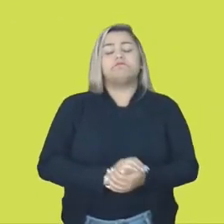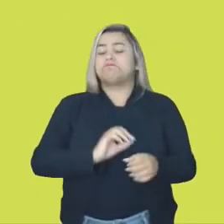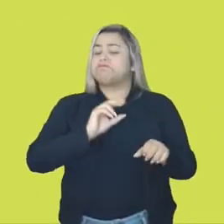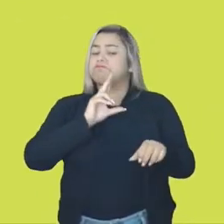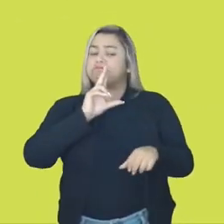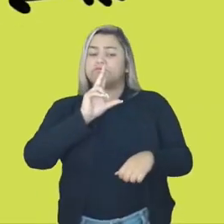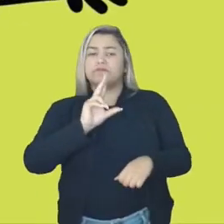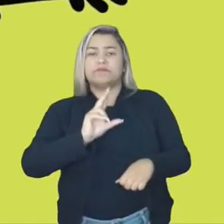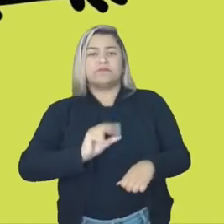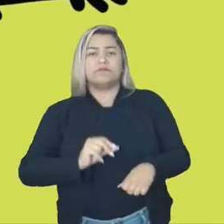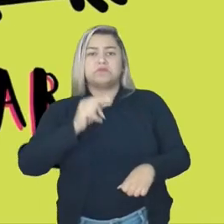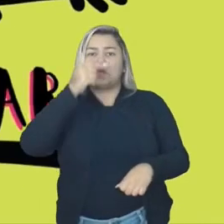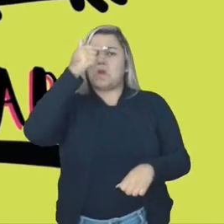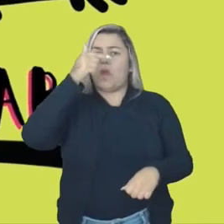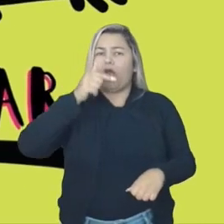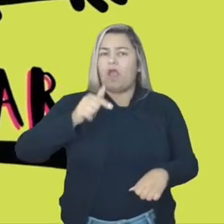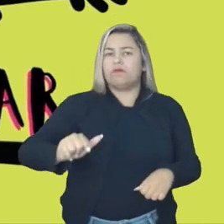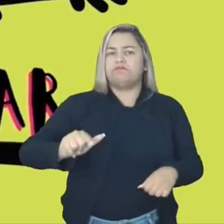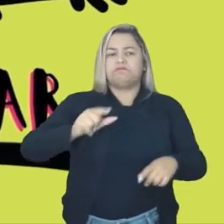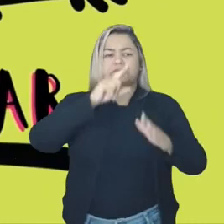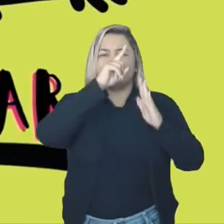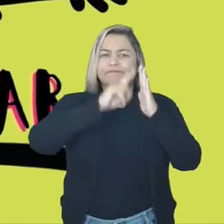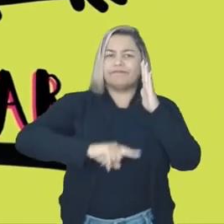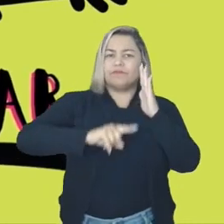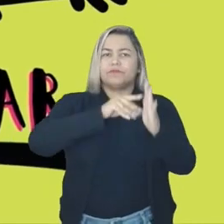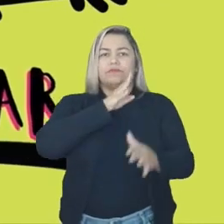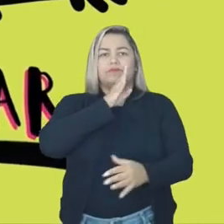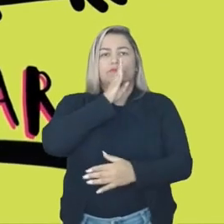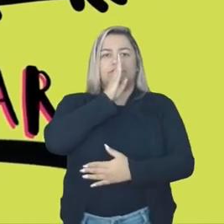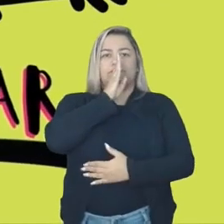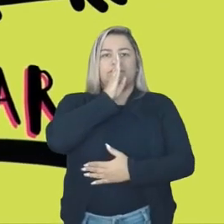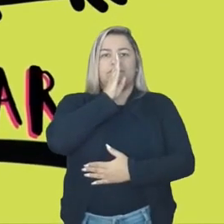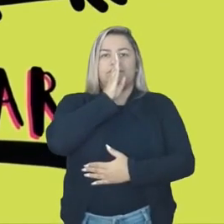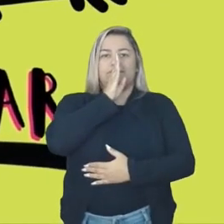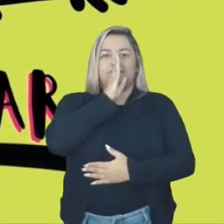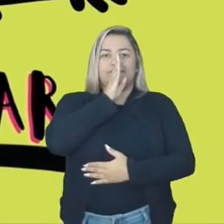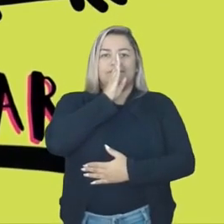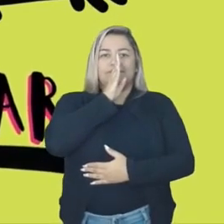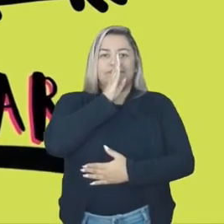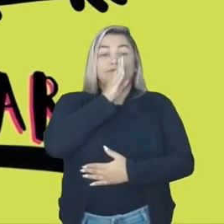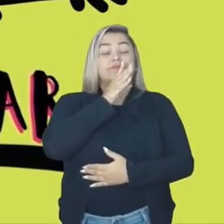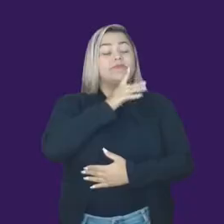Não vão mais conseguir me anular, me calar.